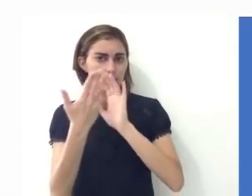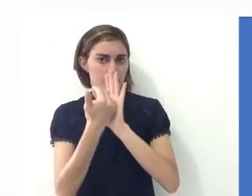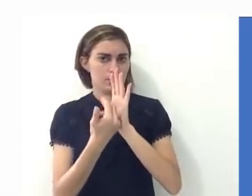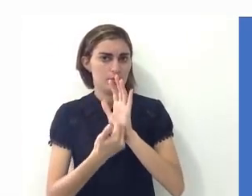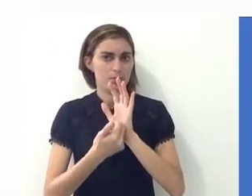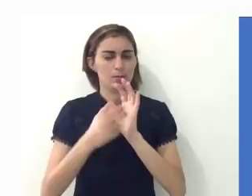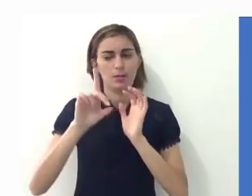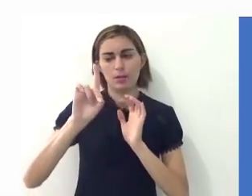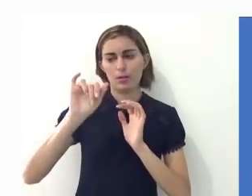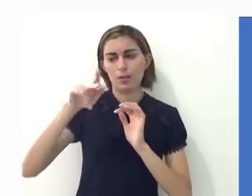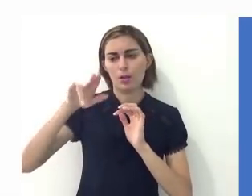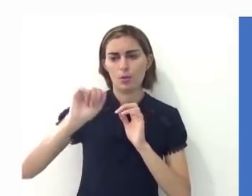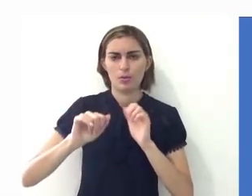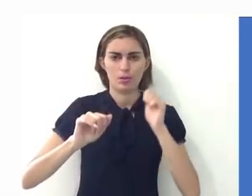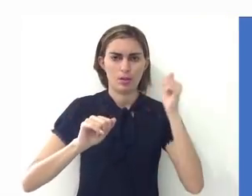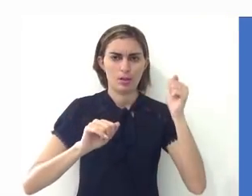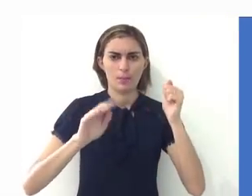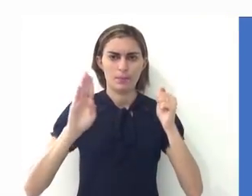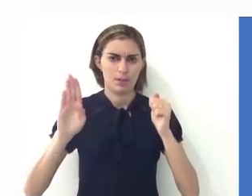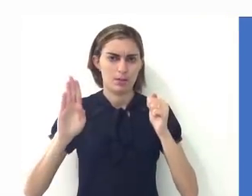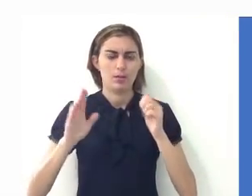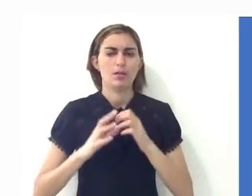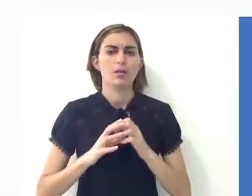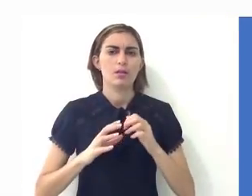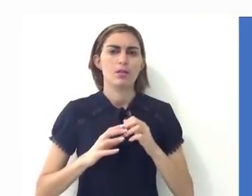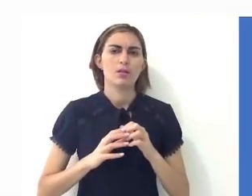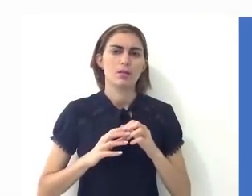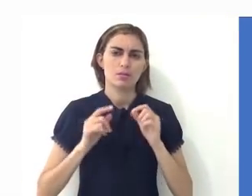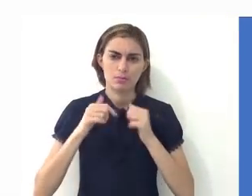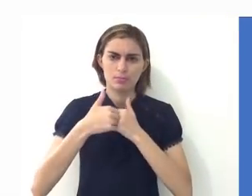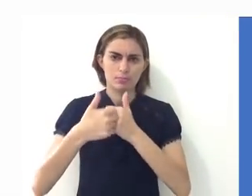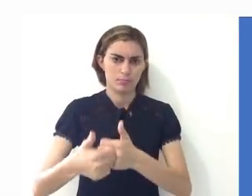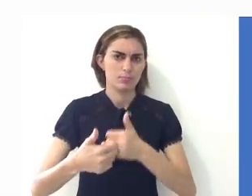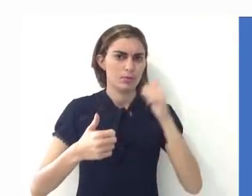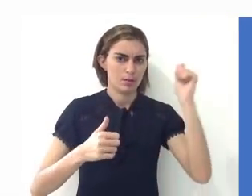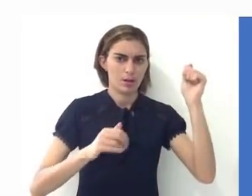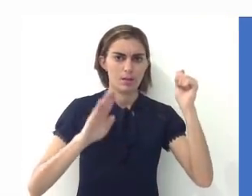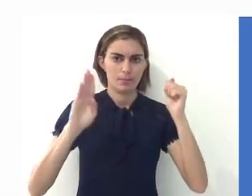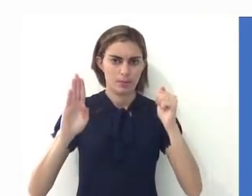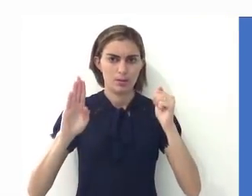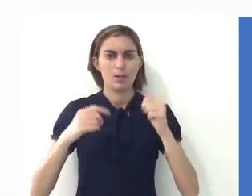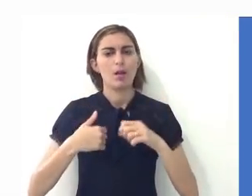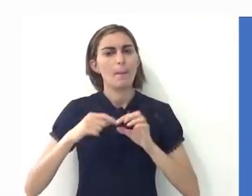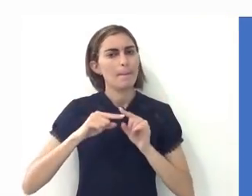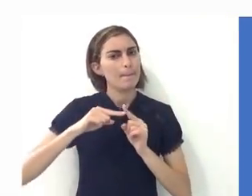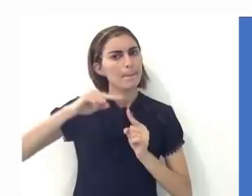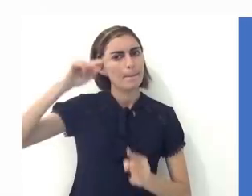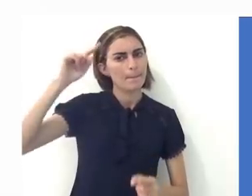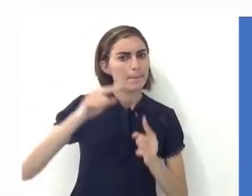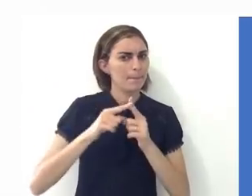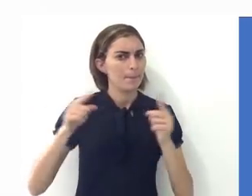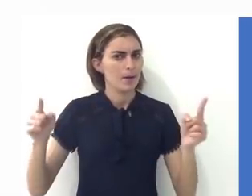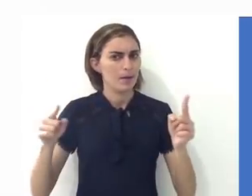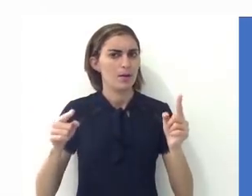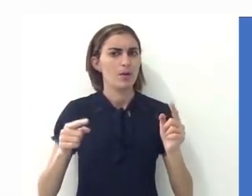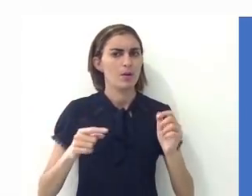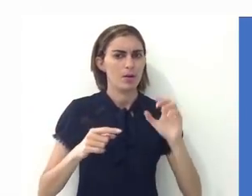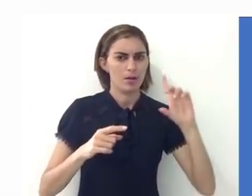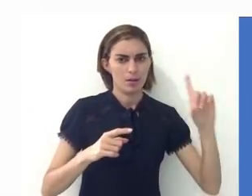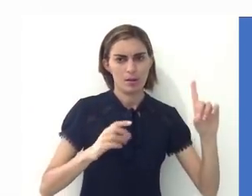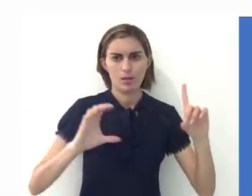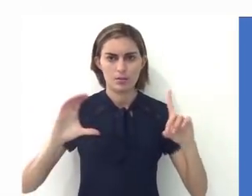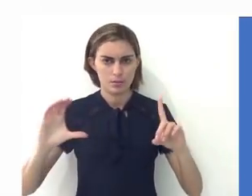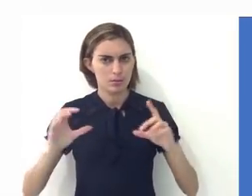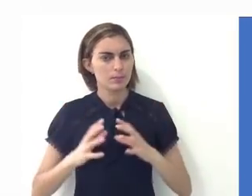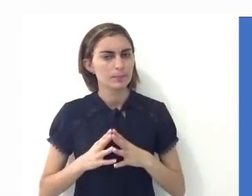se essa diagonal AB, esse segmento AB, é maior do que